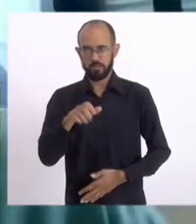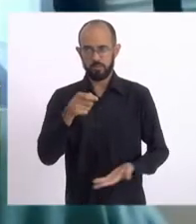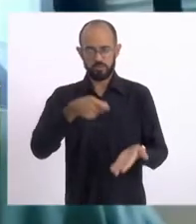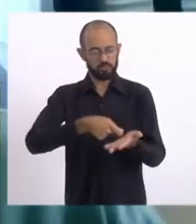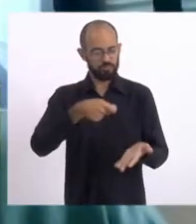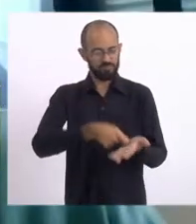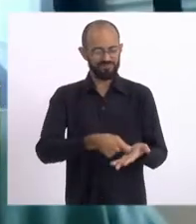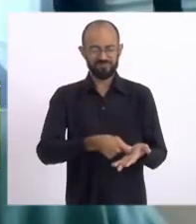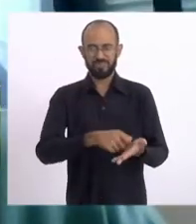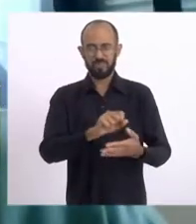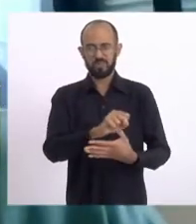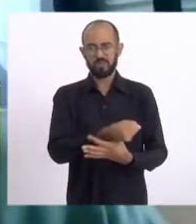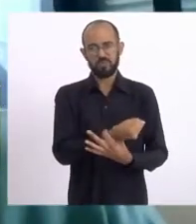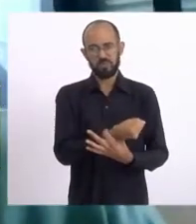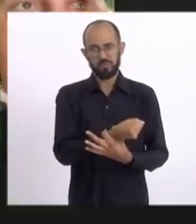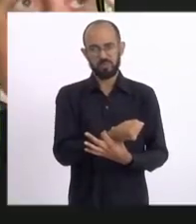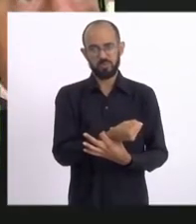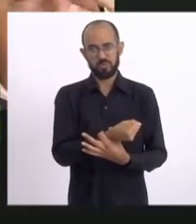ótimo.